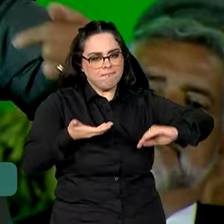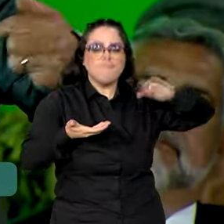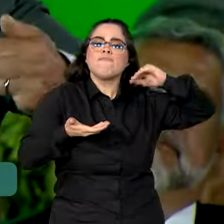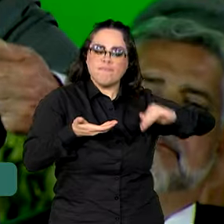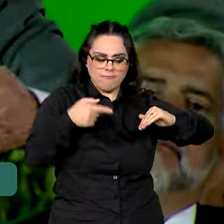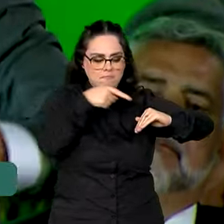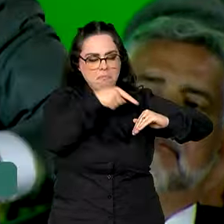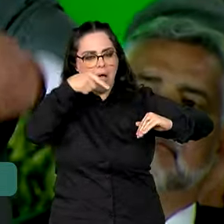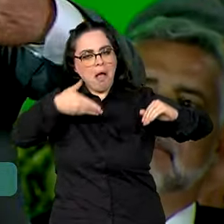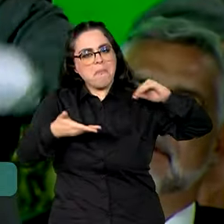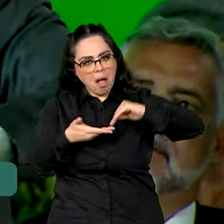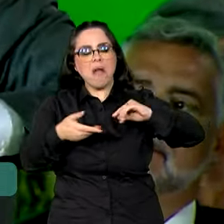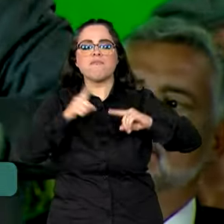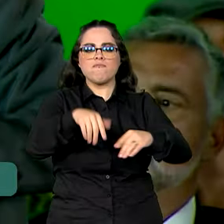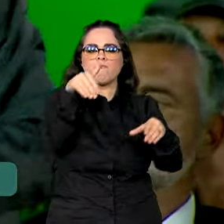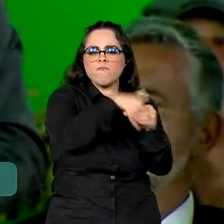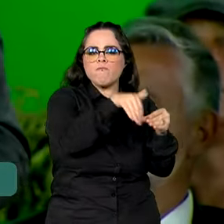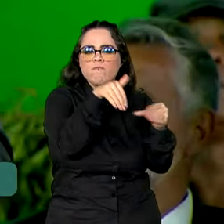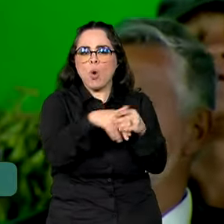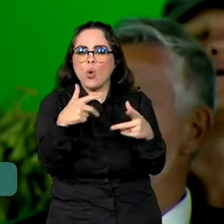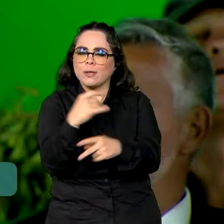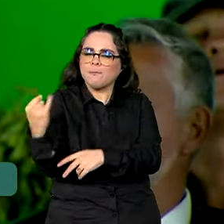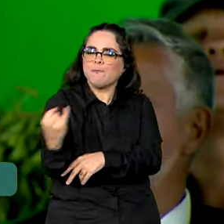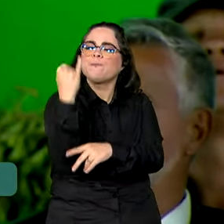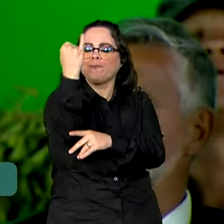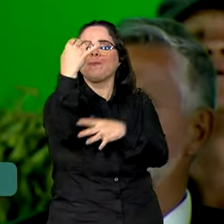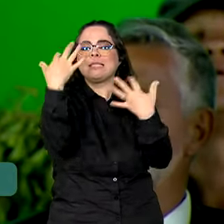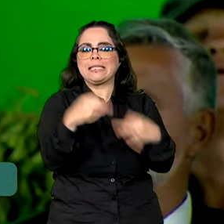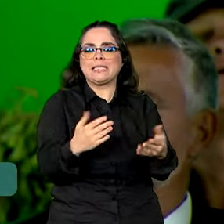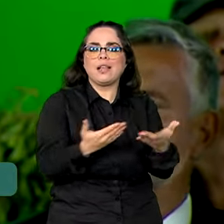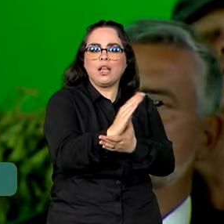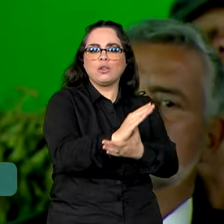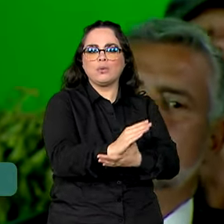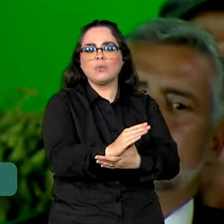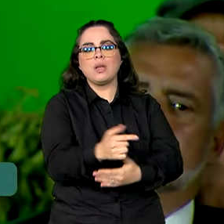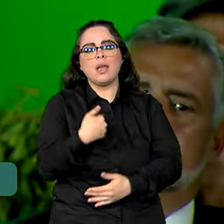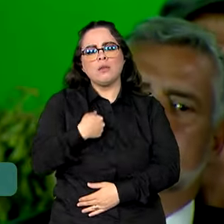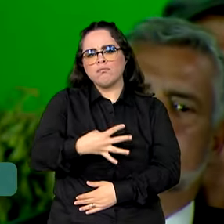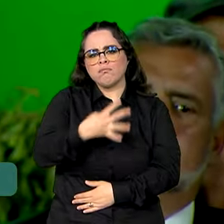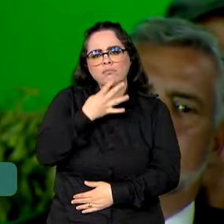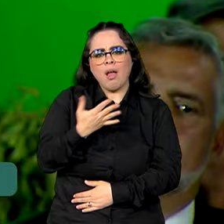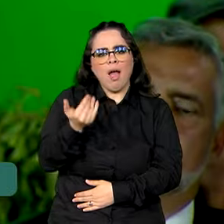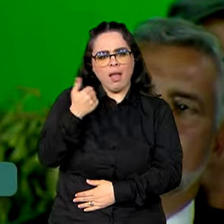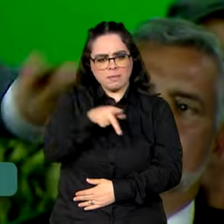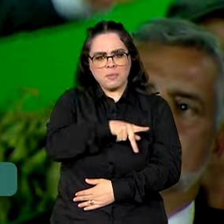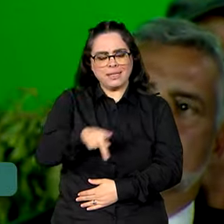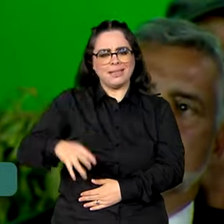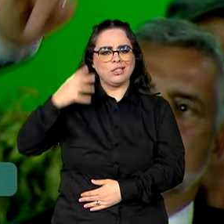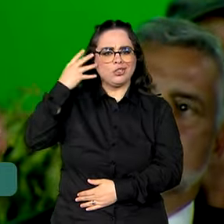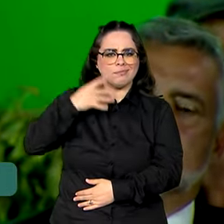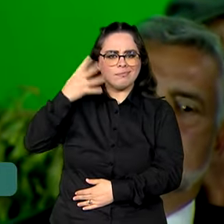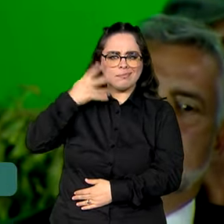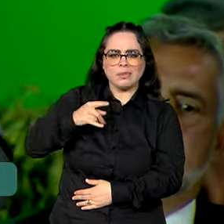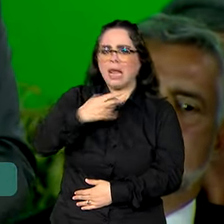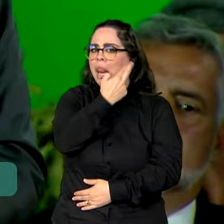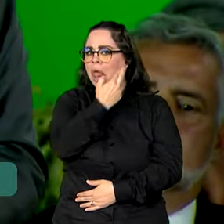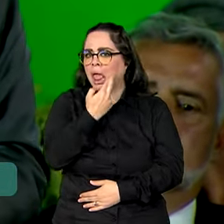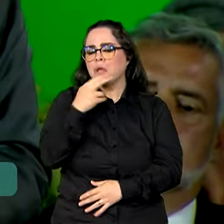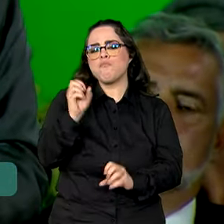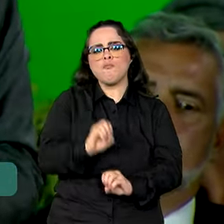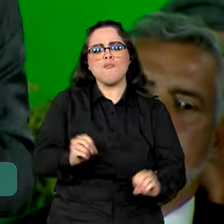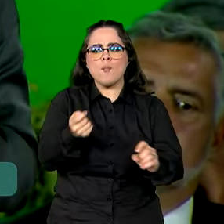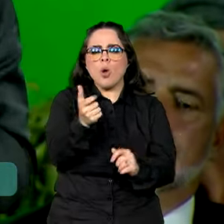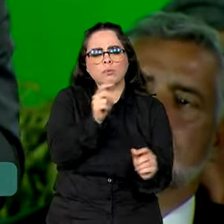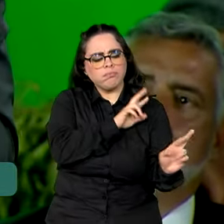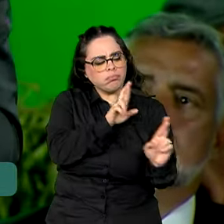Senado em votar as coisas que nós precisamos. Eu não conheci o presidente do Senado, eu tinha pouca relação com o Lira,